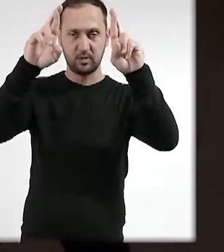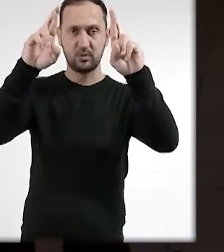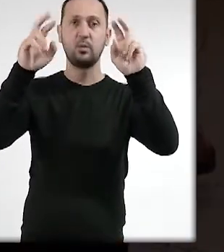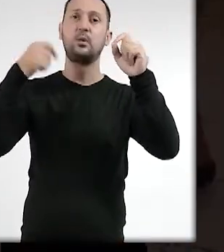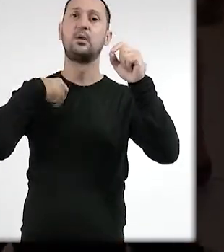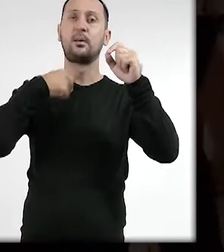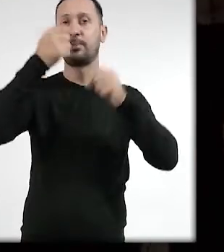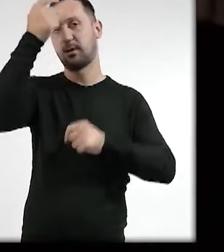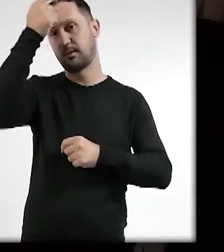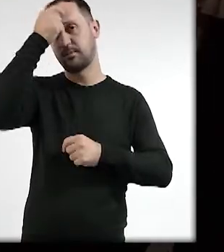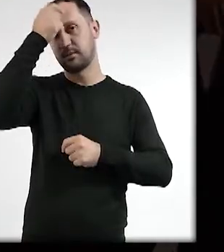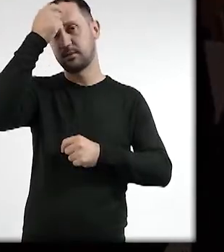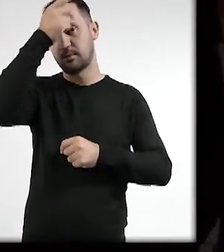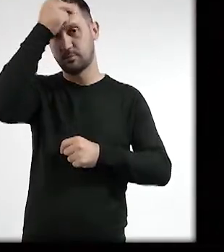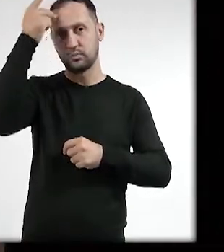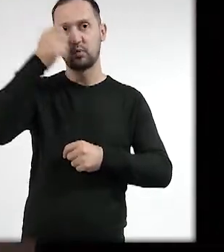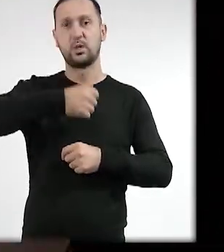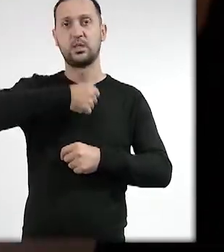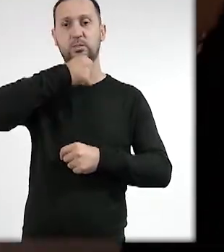psíquica da pessoa idosa.